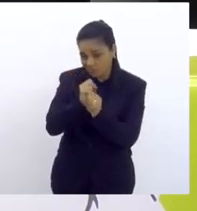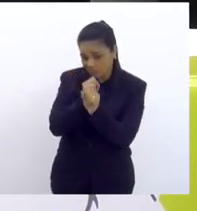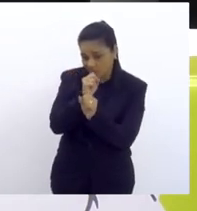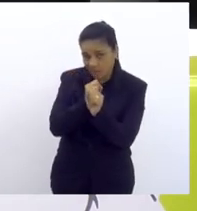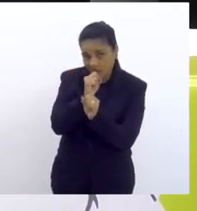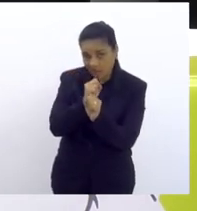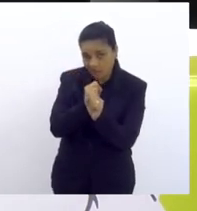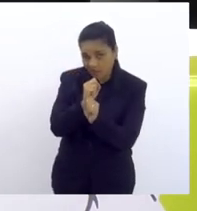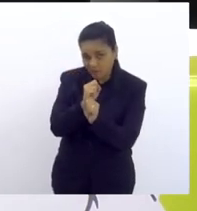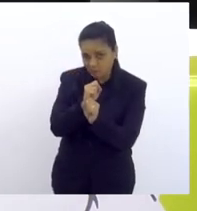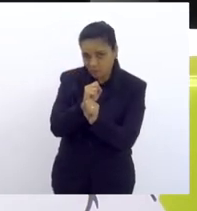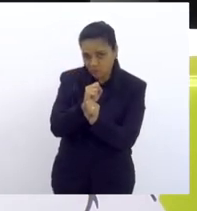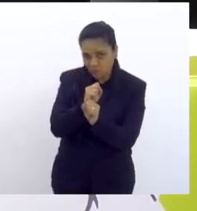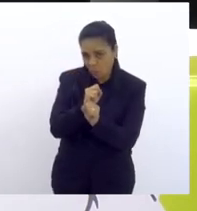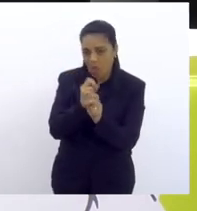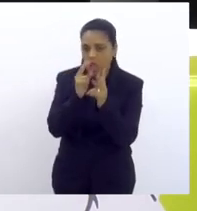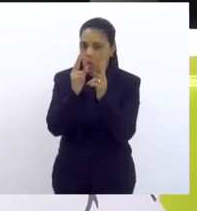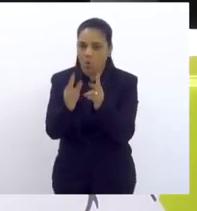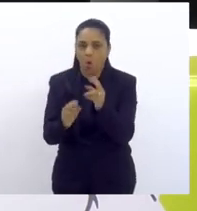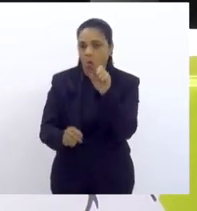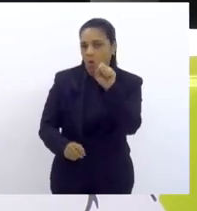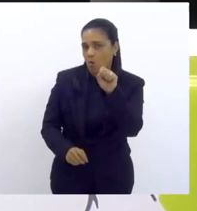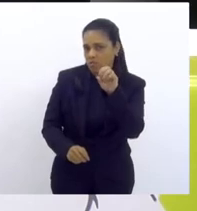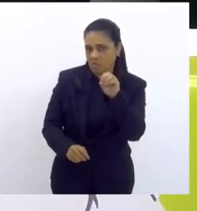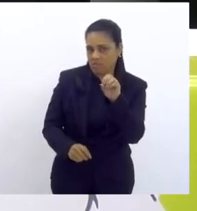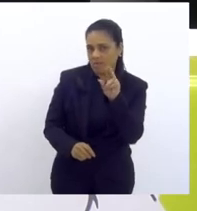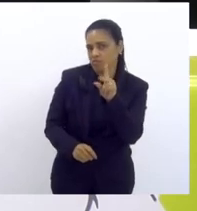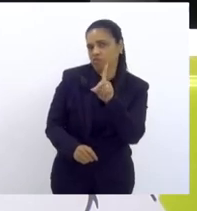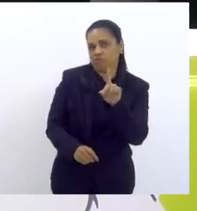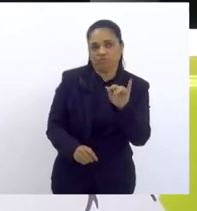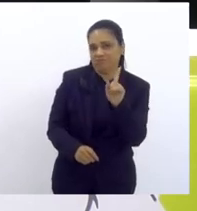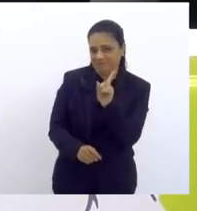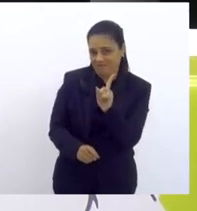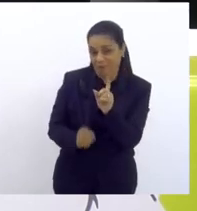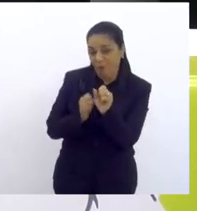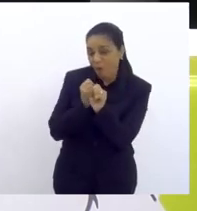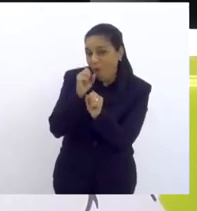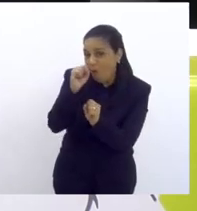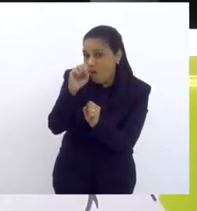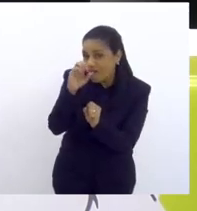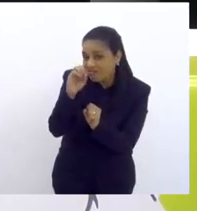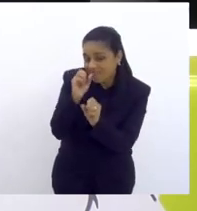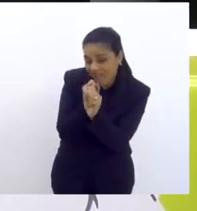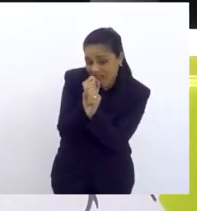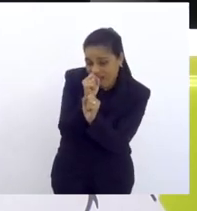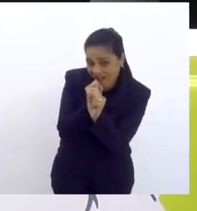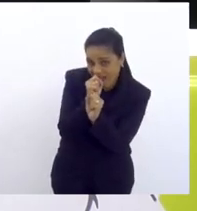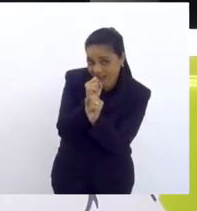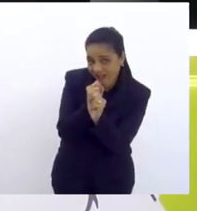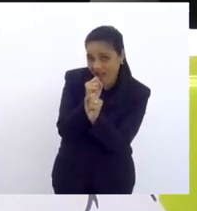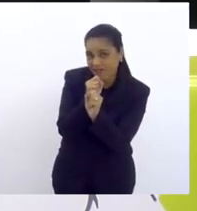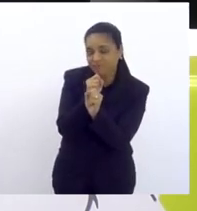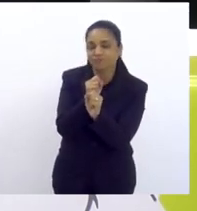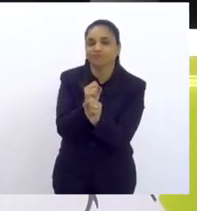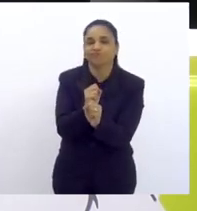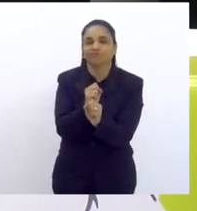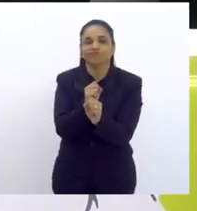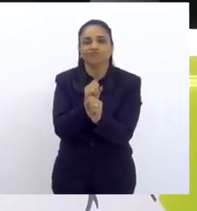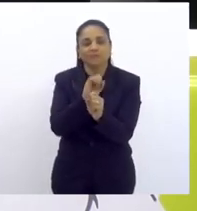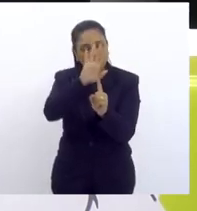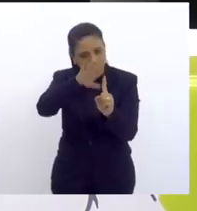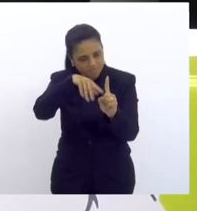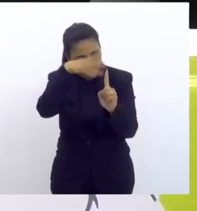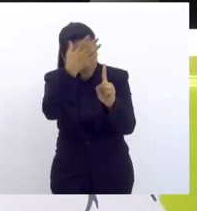80 Dias merecedoras merecedora não só o reconhecimento